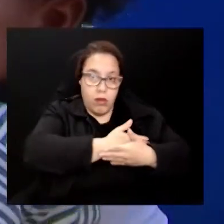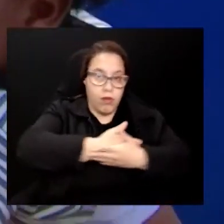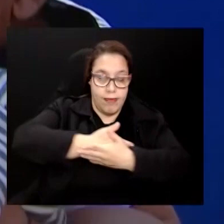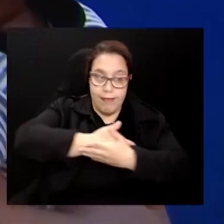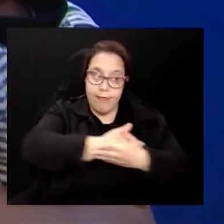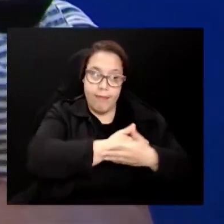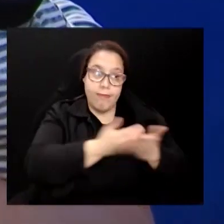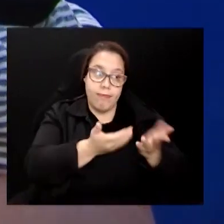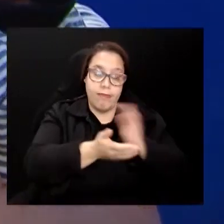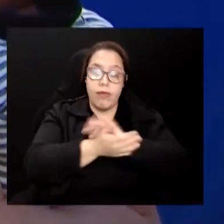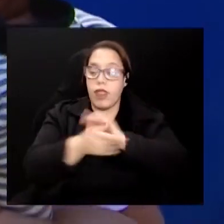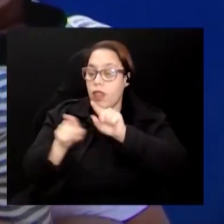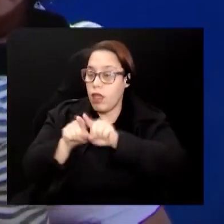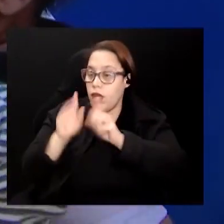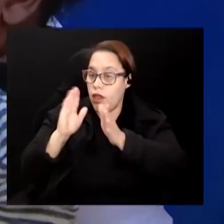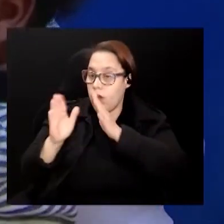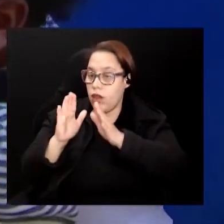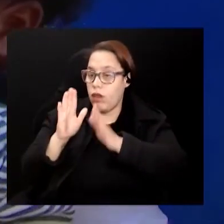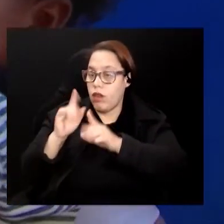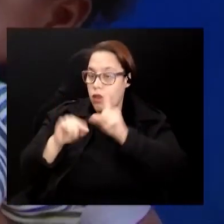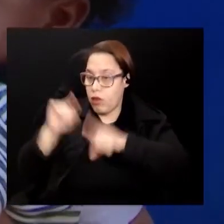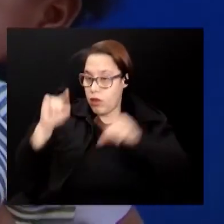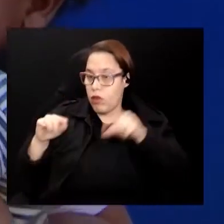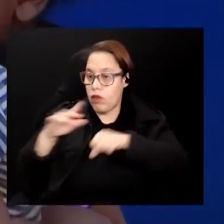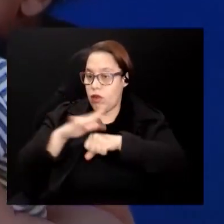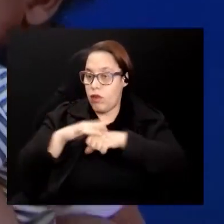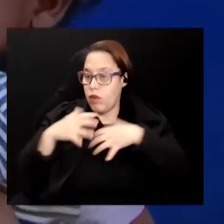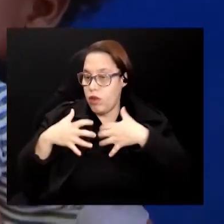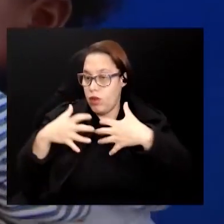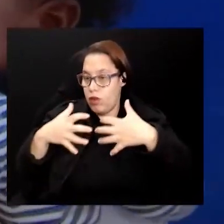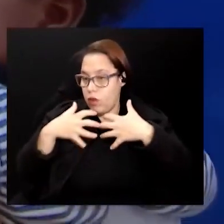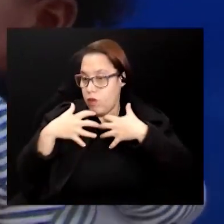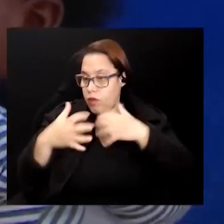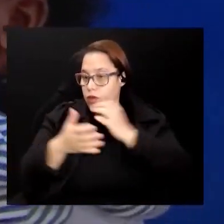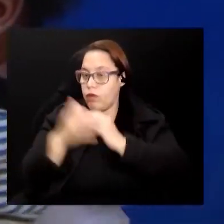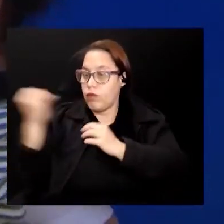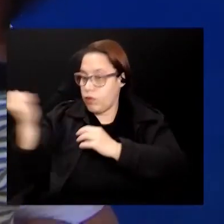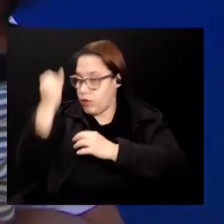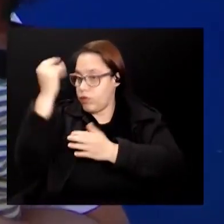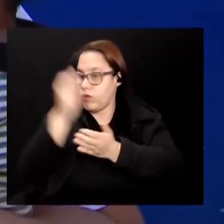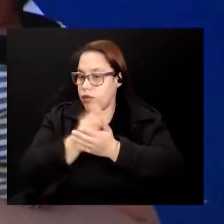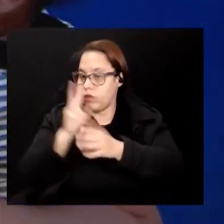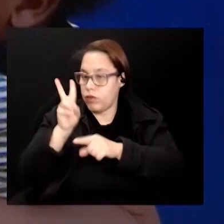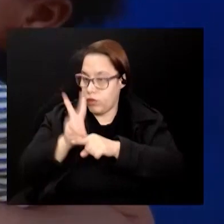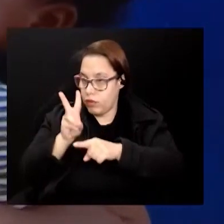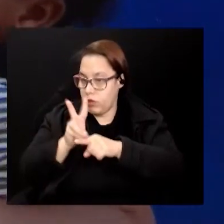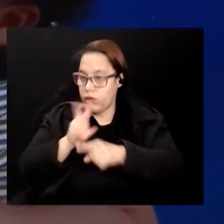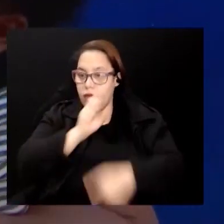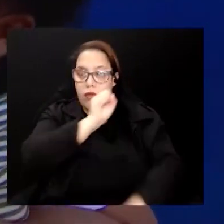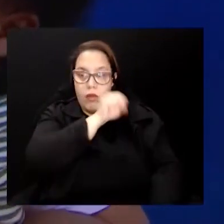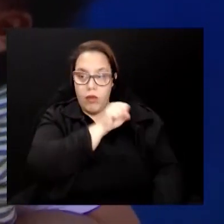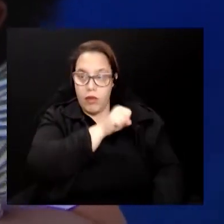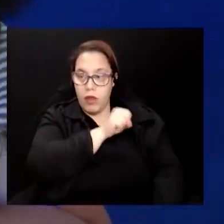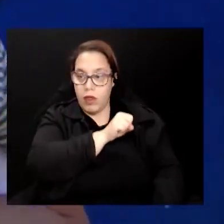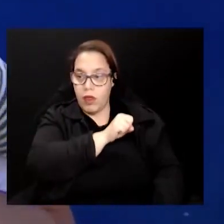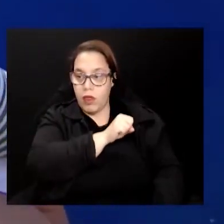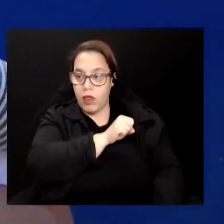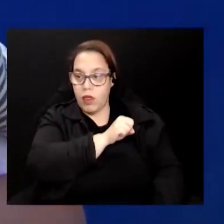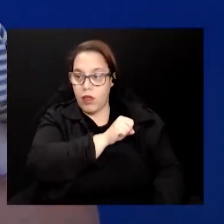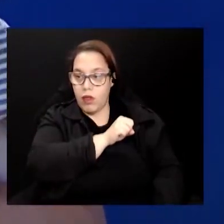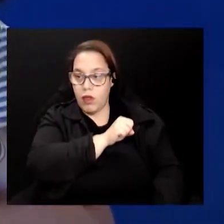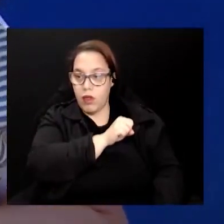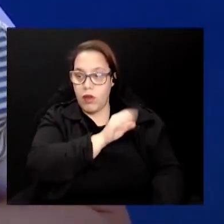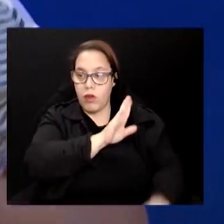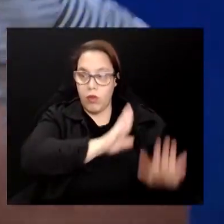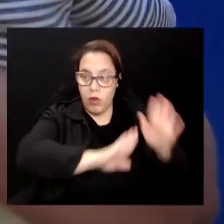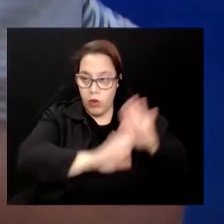período sazonal de doenças respiratórias, então é importante manter esse cuidado. Sim, eu tomo muito cuidado, que, né,